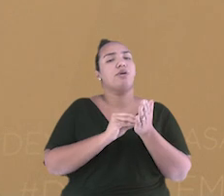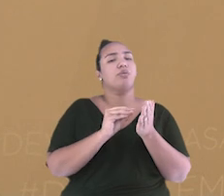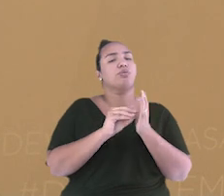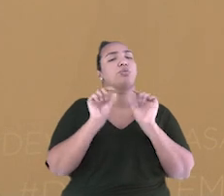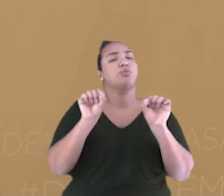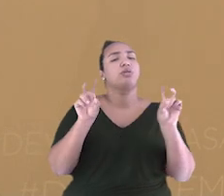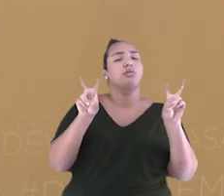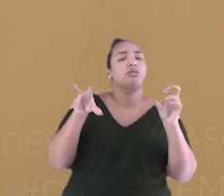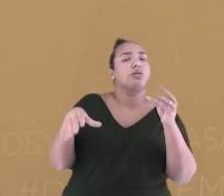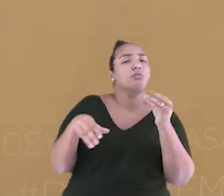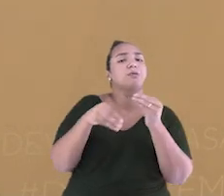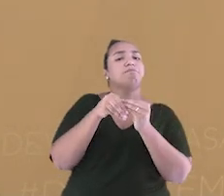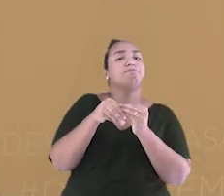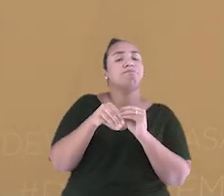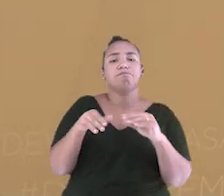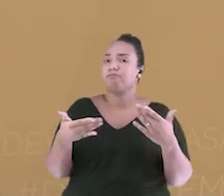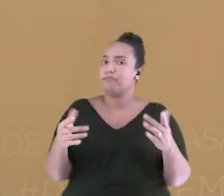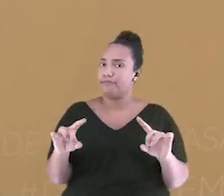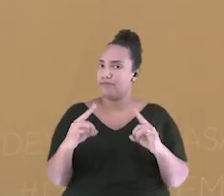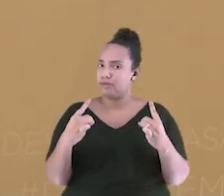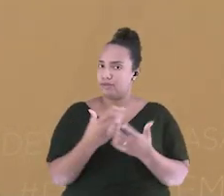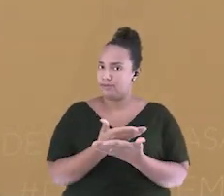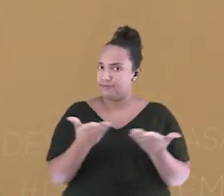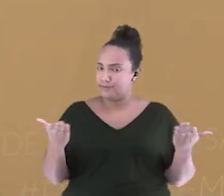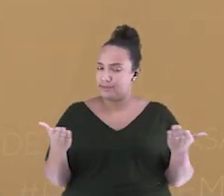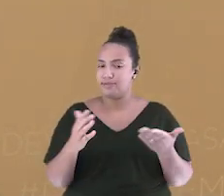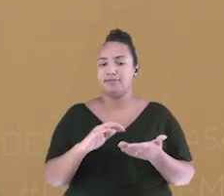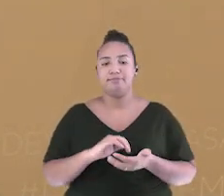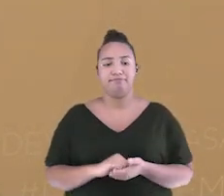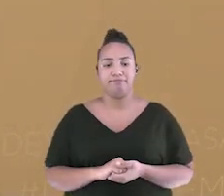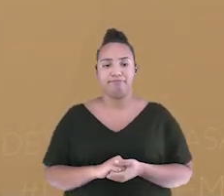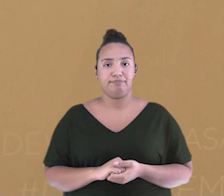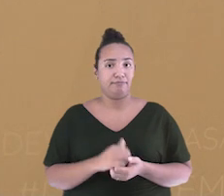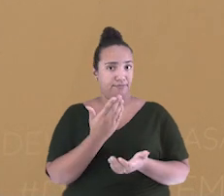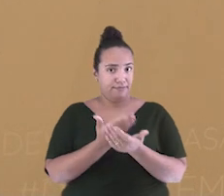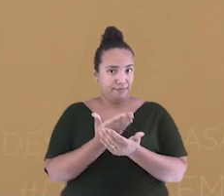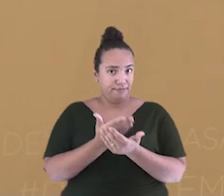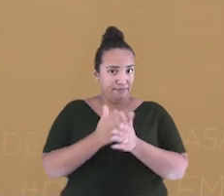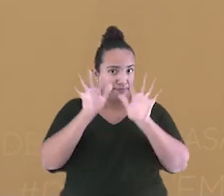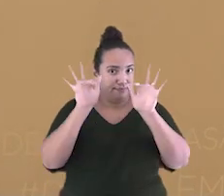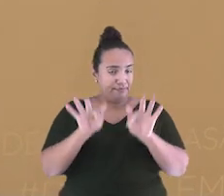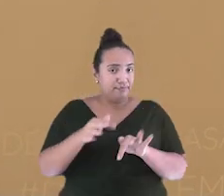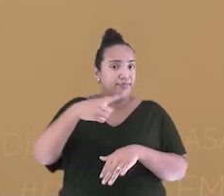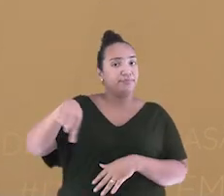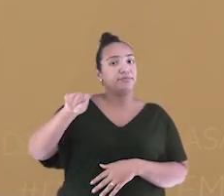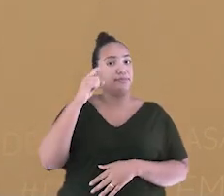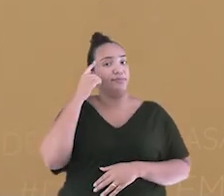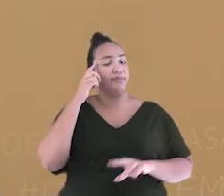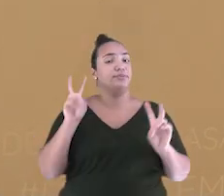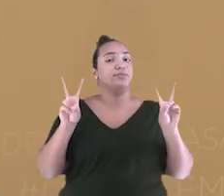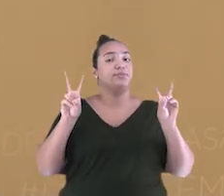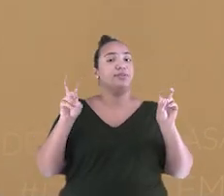título. Vou deixar esse desafio para você. Ao terminar o nosso encontro, você pensa num título